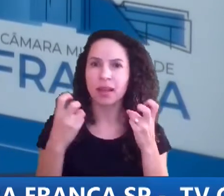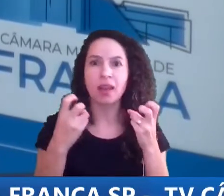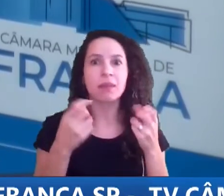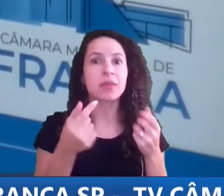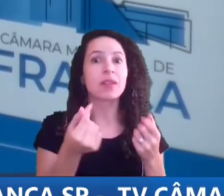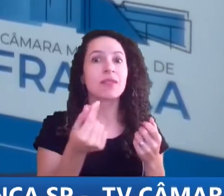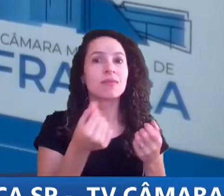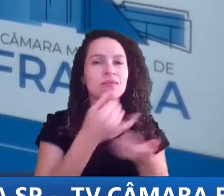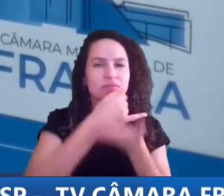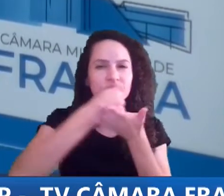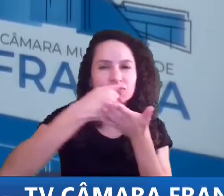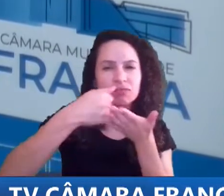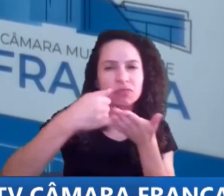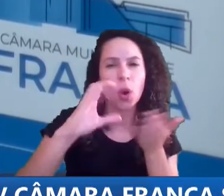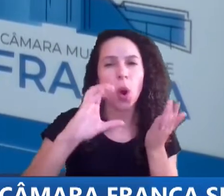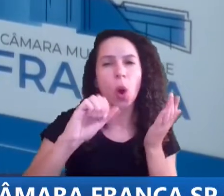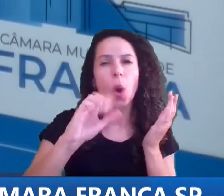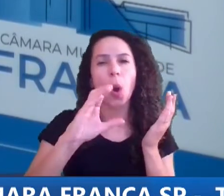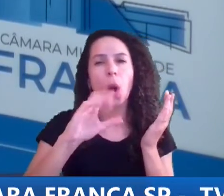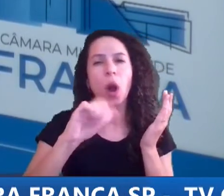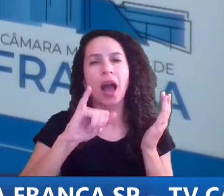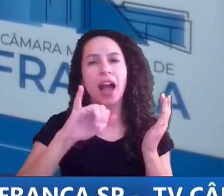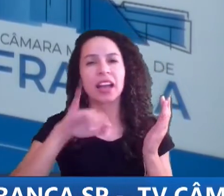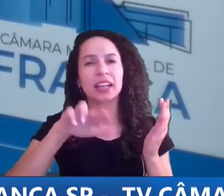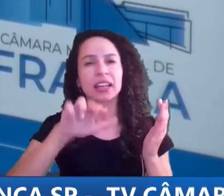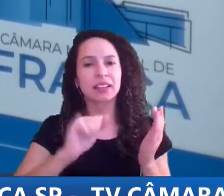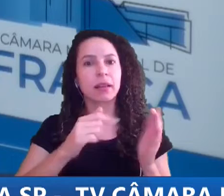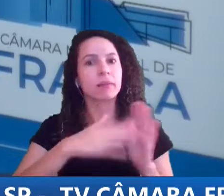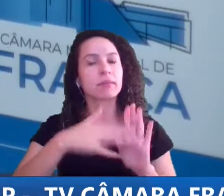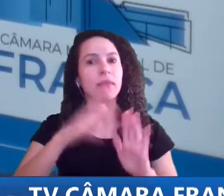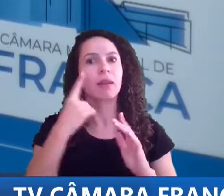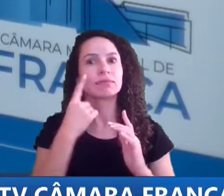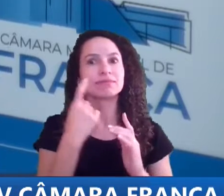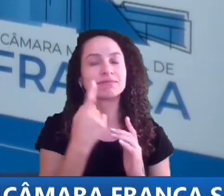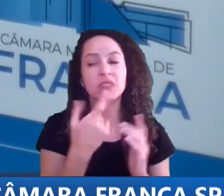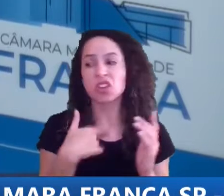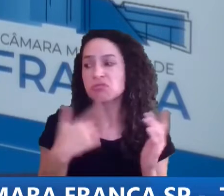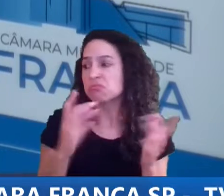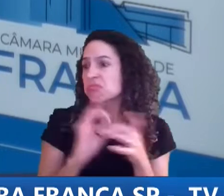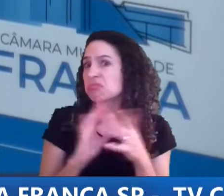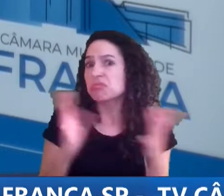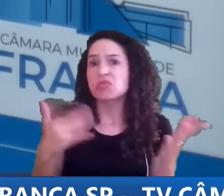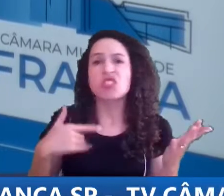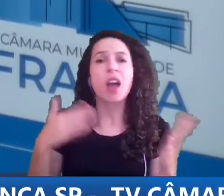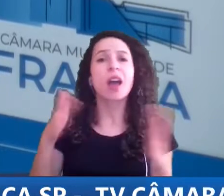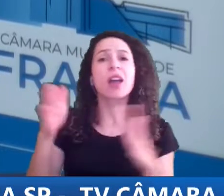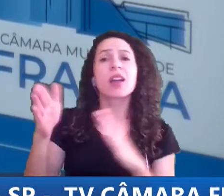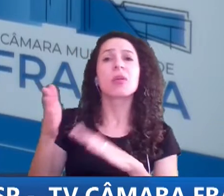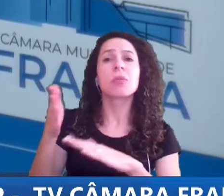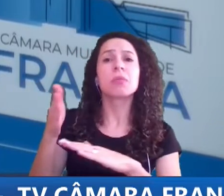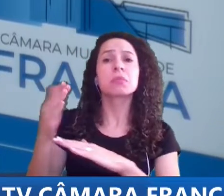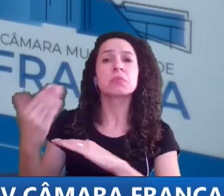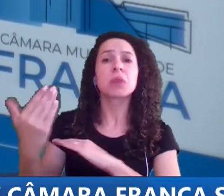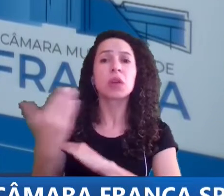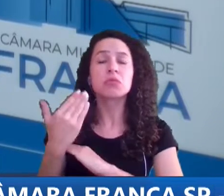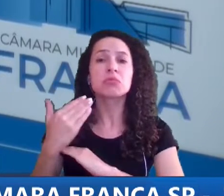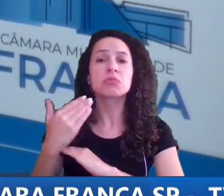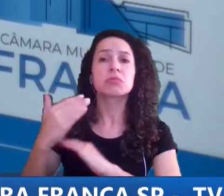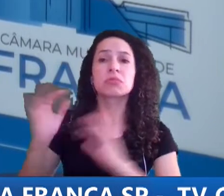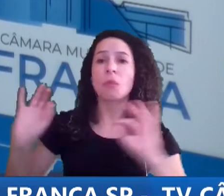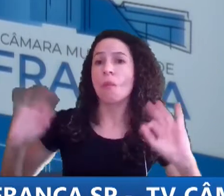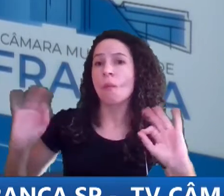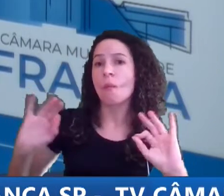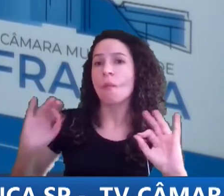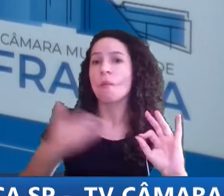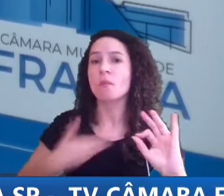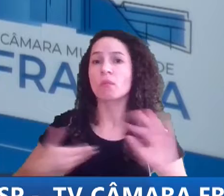ser mais interessante. Por que não? Ele já está desprotegido, ele já não está ao amparo do poder público. E assim nós